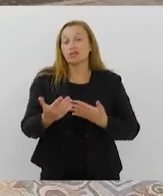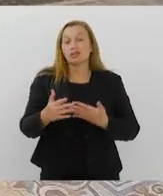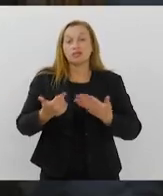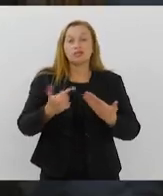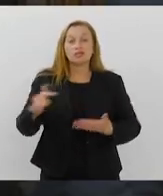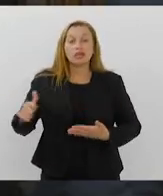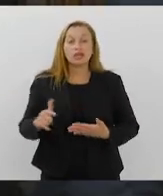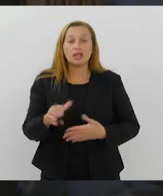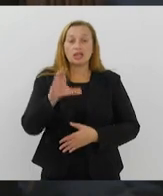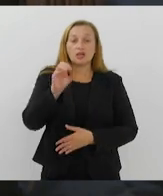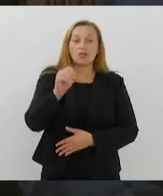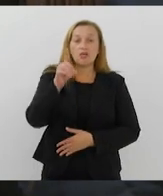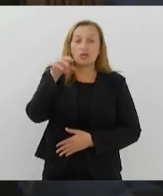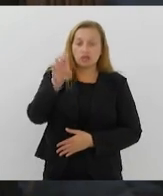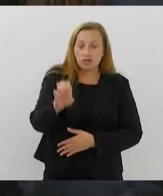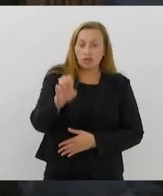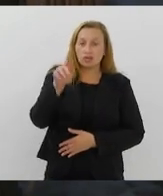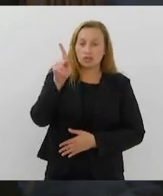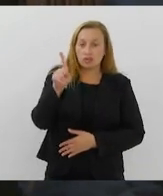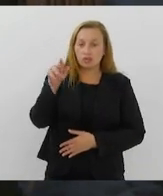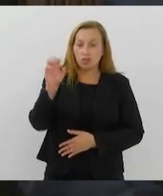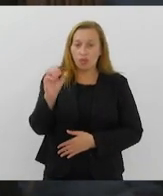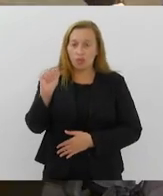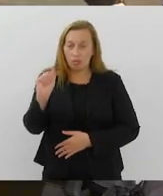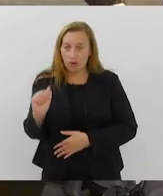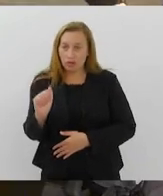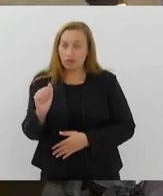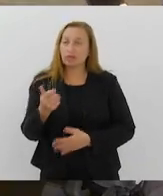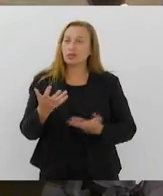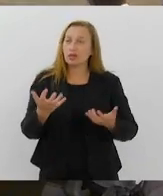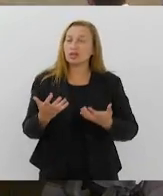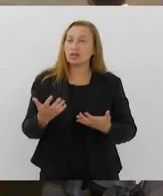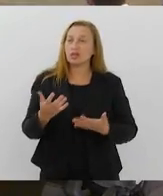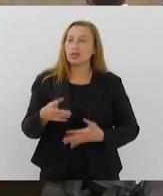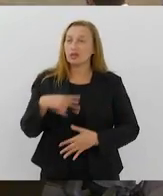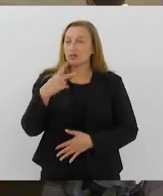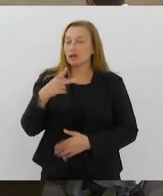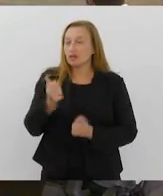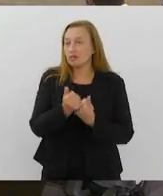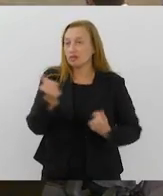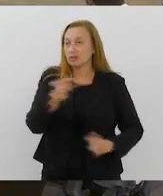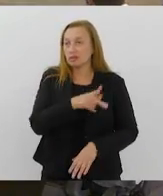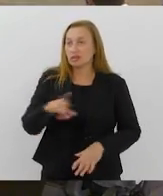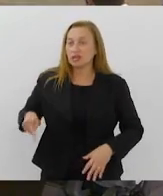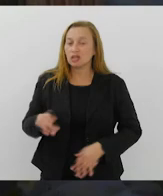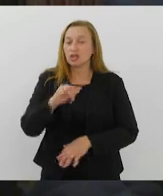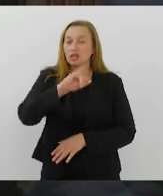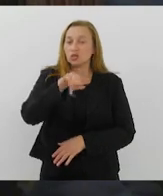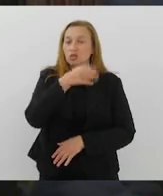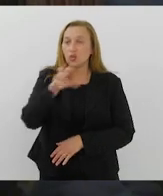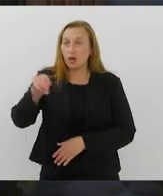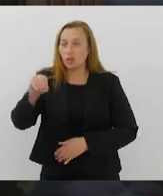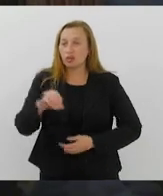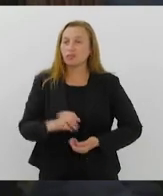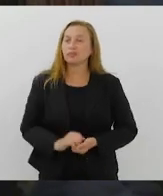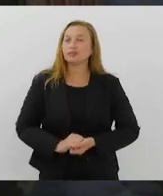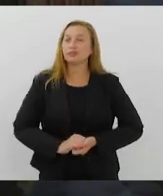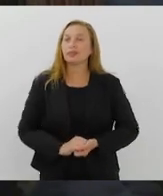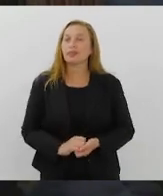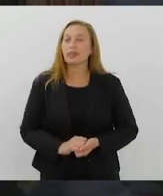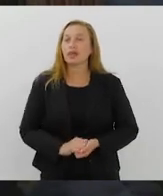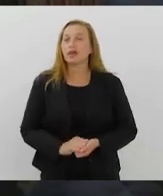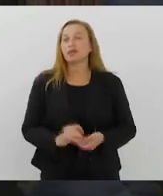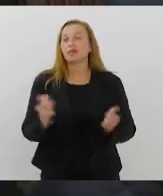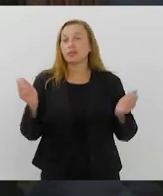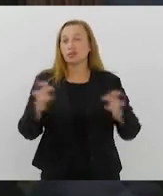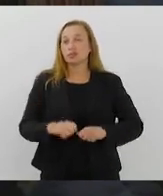Eu queria agradecer e mandar uma lembrança para o nosso amigo, meu querido vice-presidente João Dias, que teve possibilidade de estar